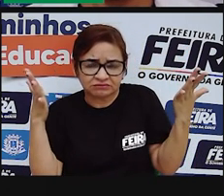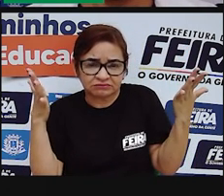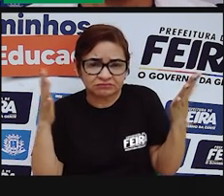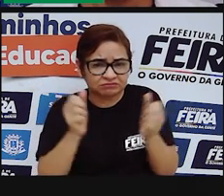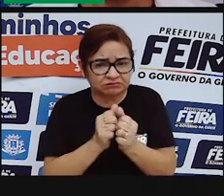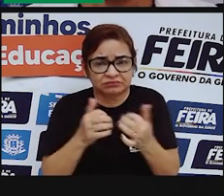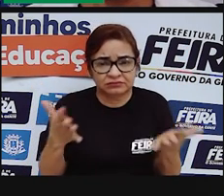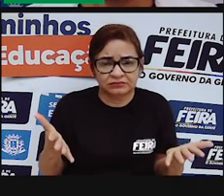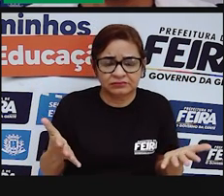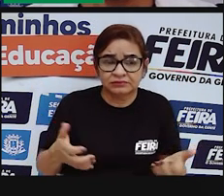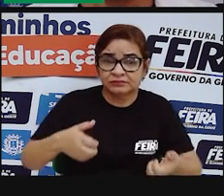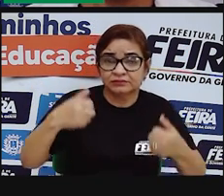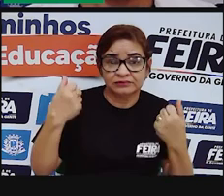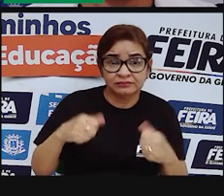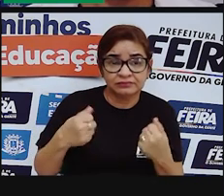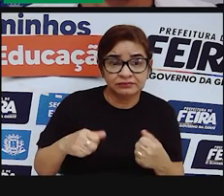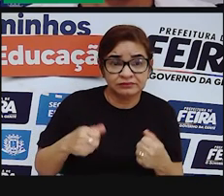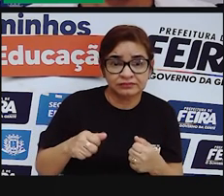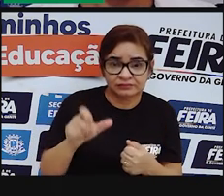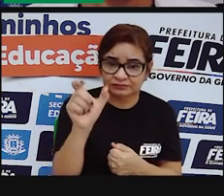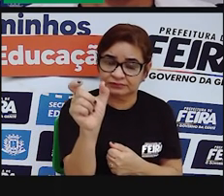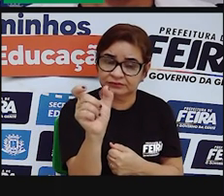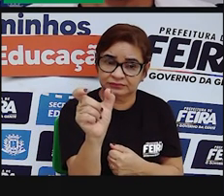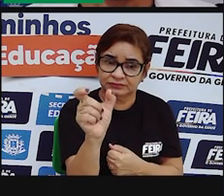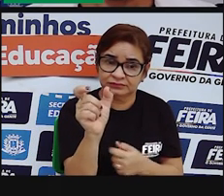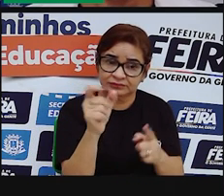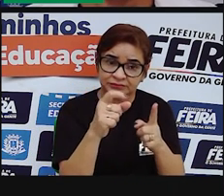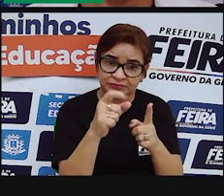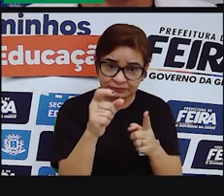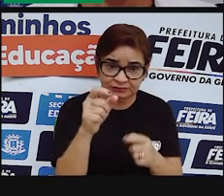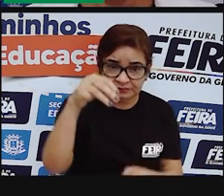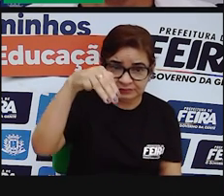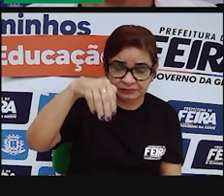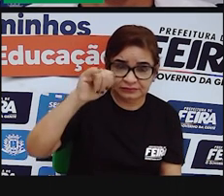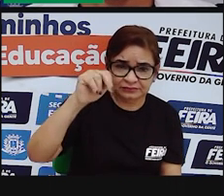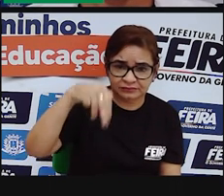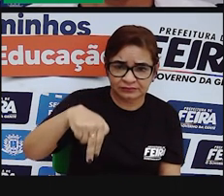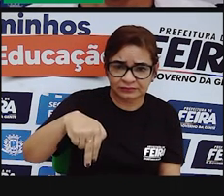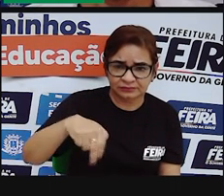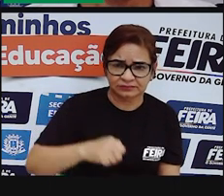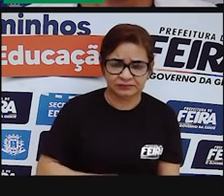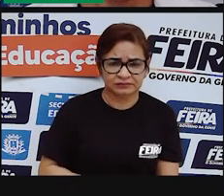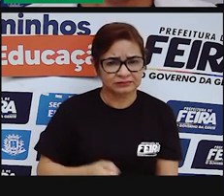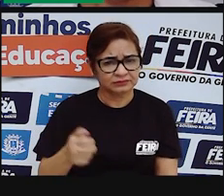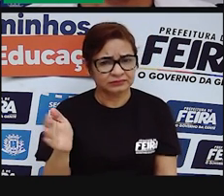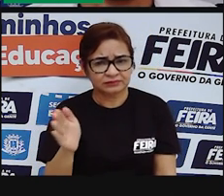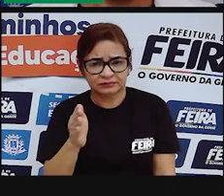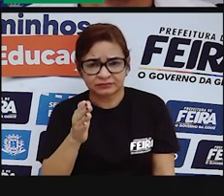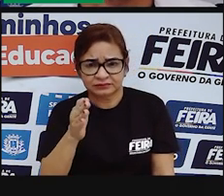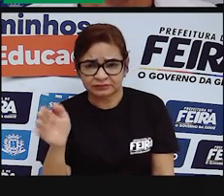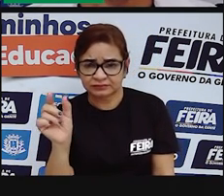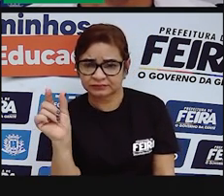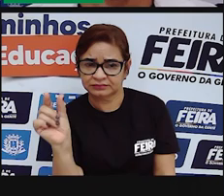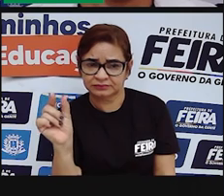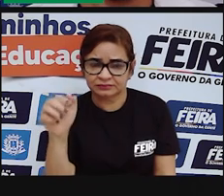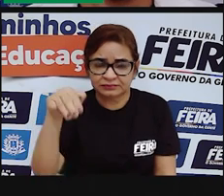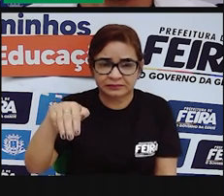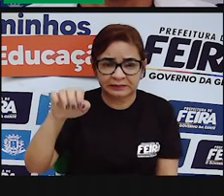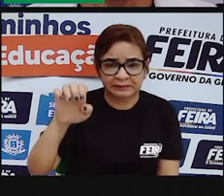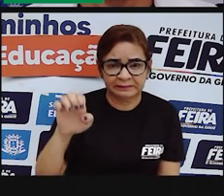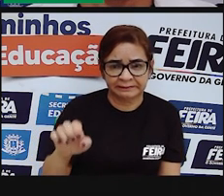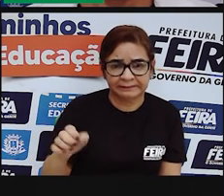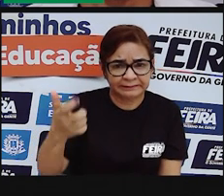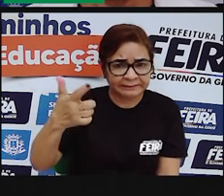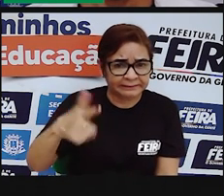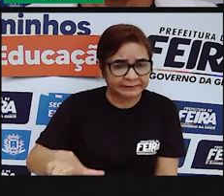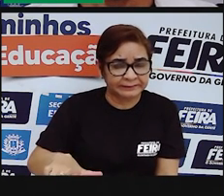você repetir o mi, já que você falou mim. A mim, ninguém engana. Mas para dar um destaque, para enfatizar,